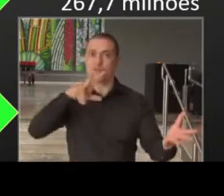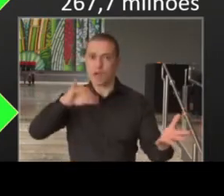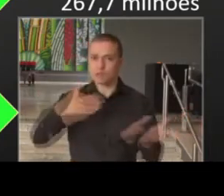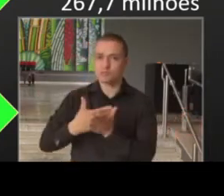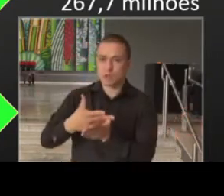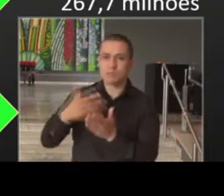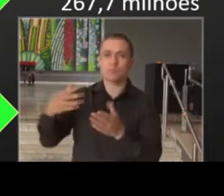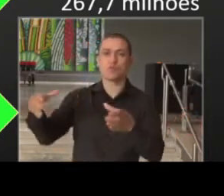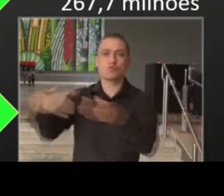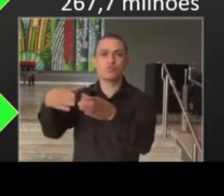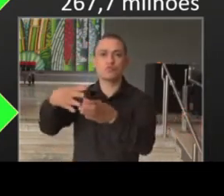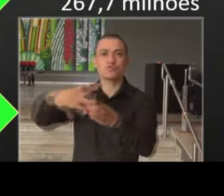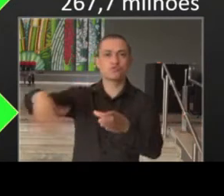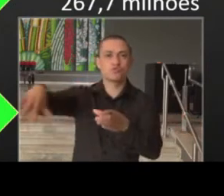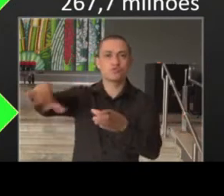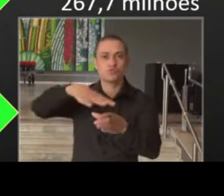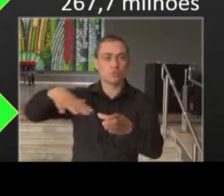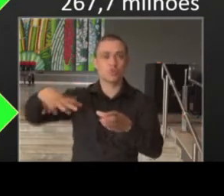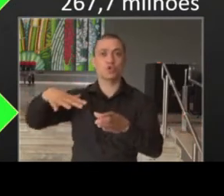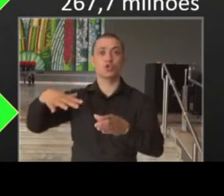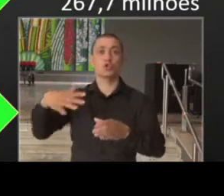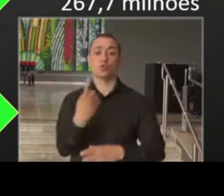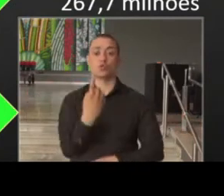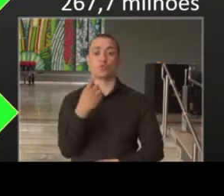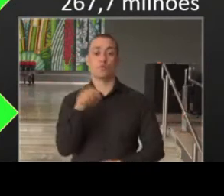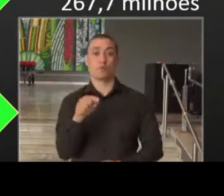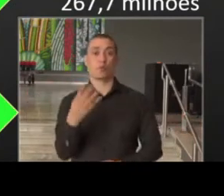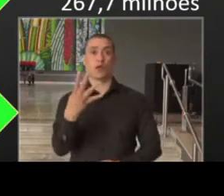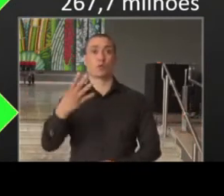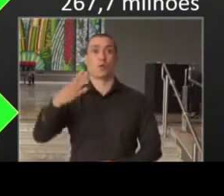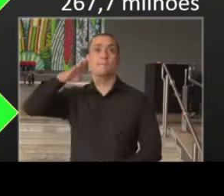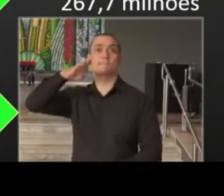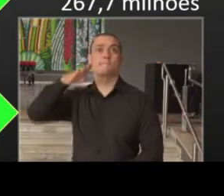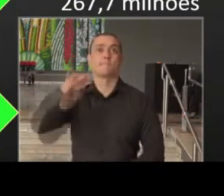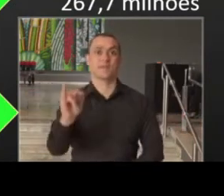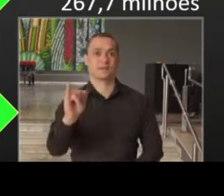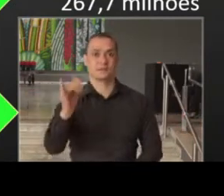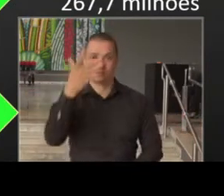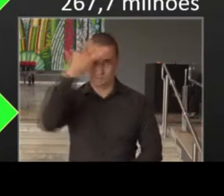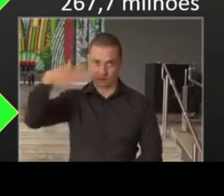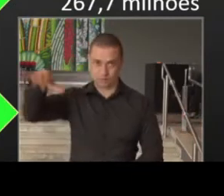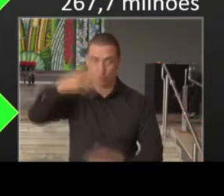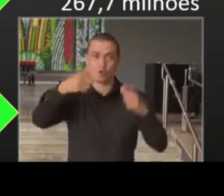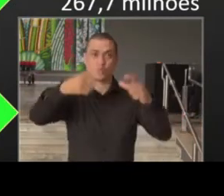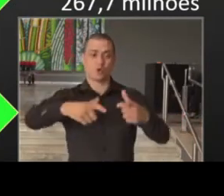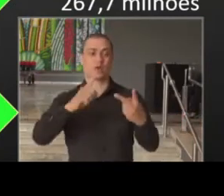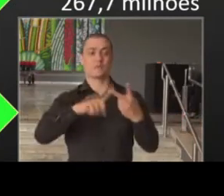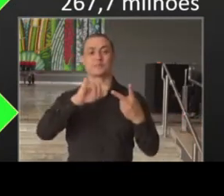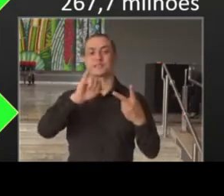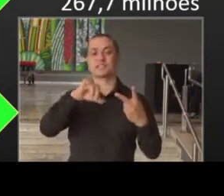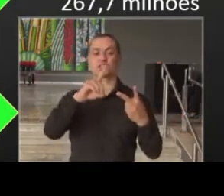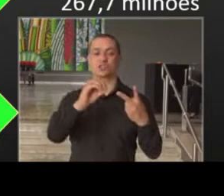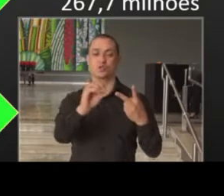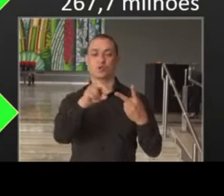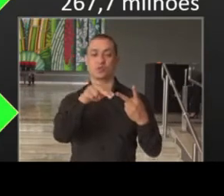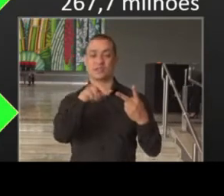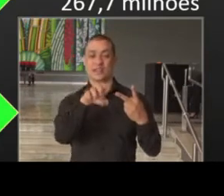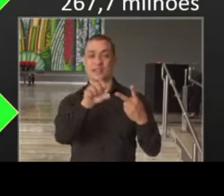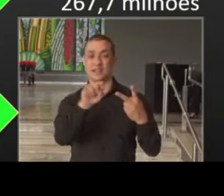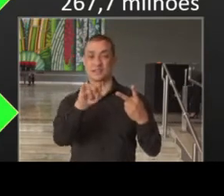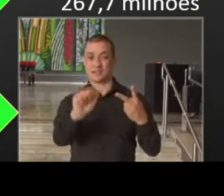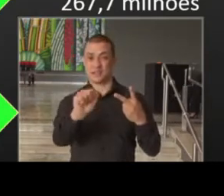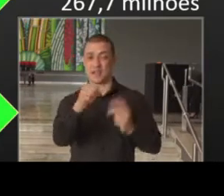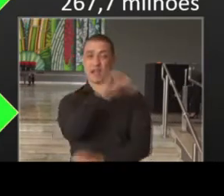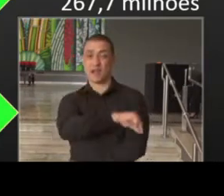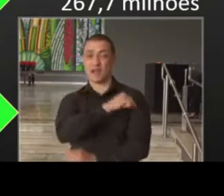numa população de 1,4 bilhões. Na Indonésia, deve-se iniciar esse processo